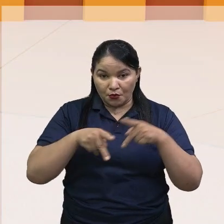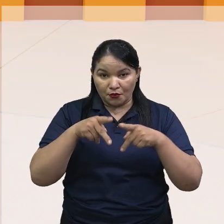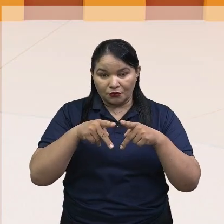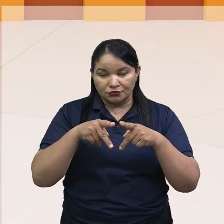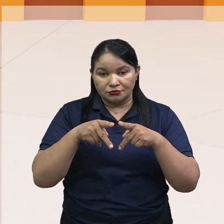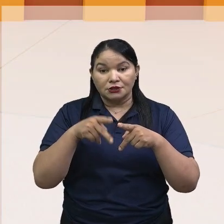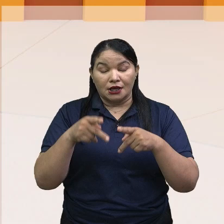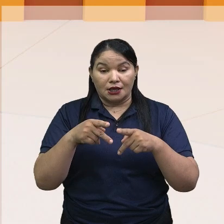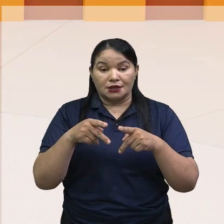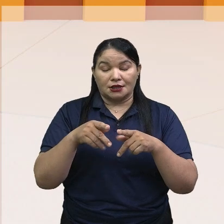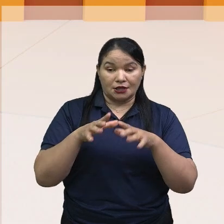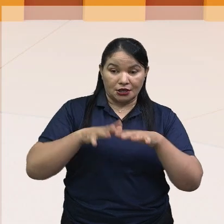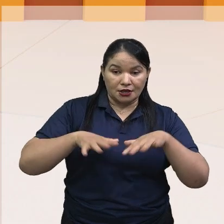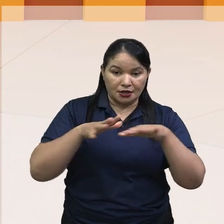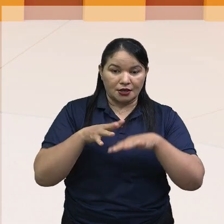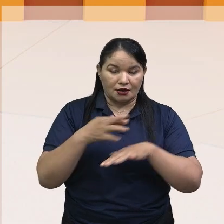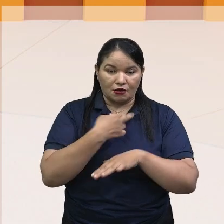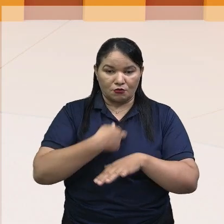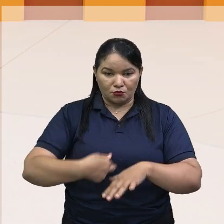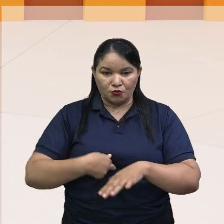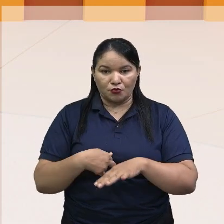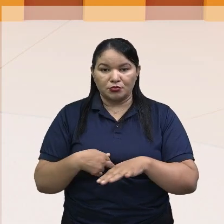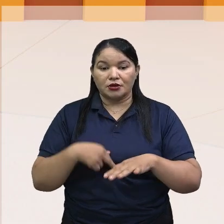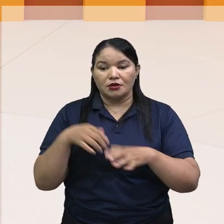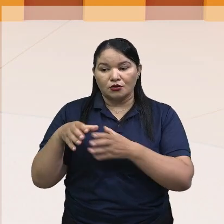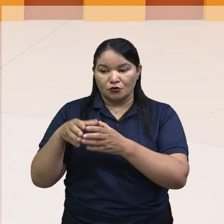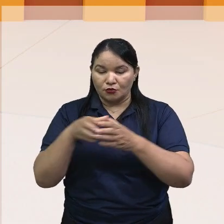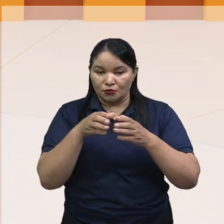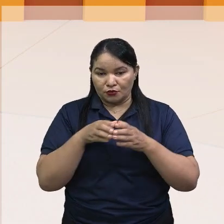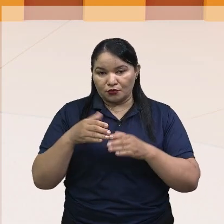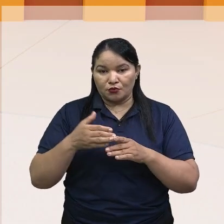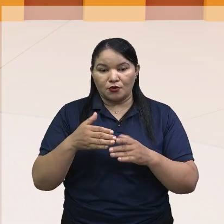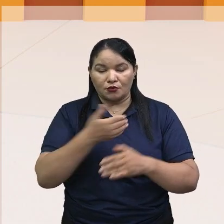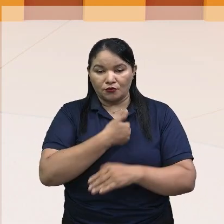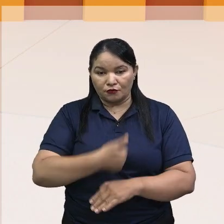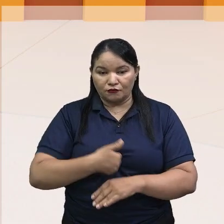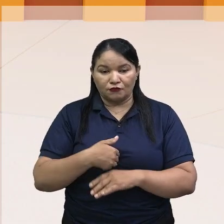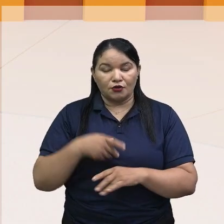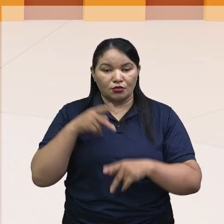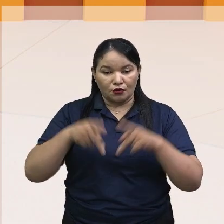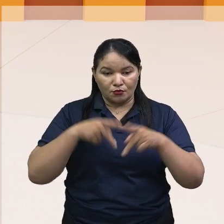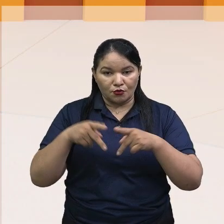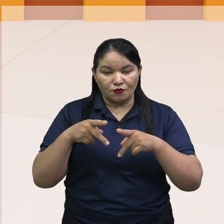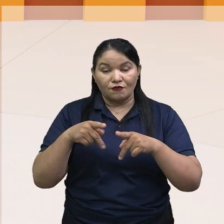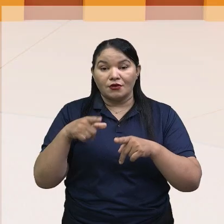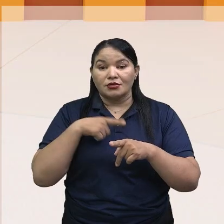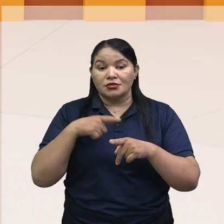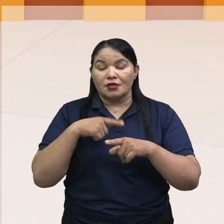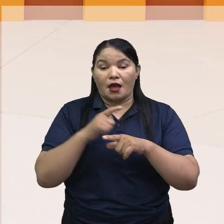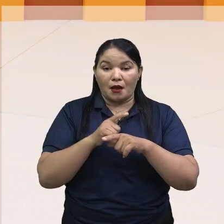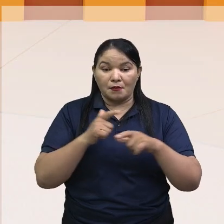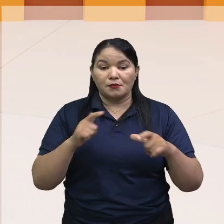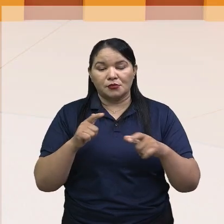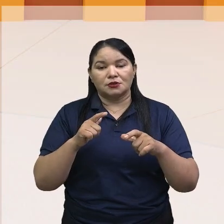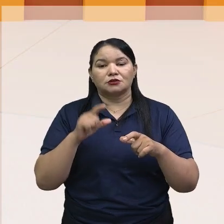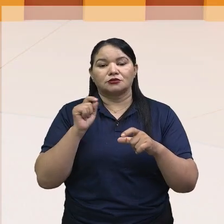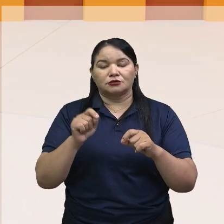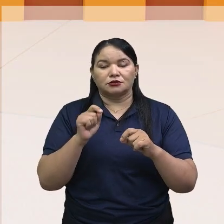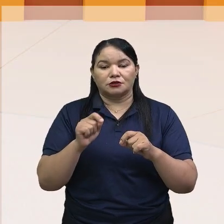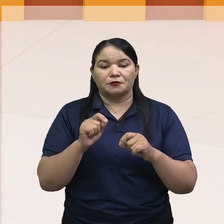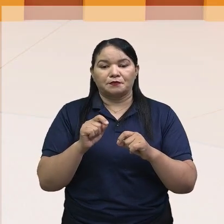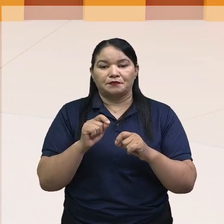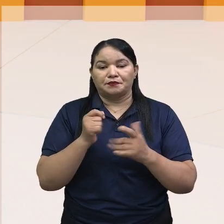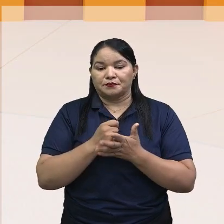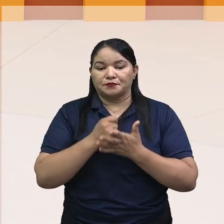dessa república oligárquica, as políticas adotadas, elas eram em sua maioria em